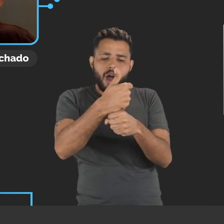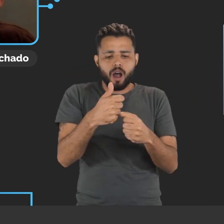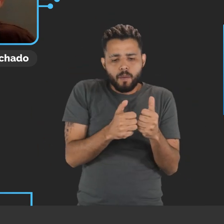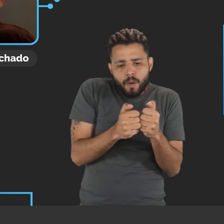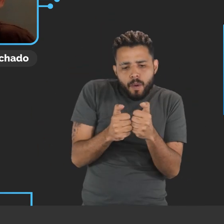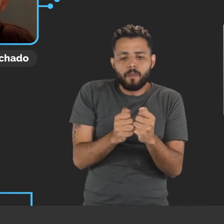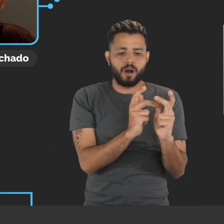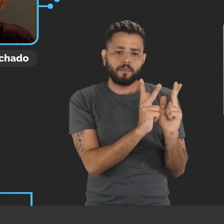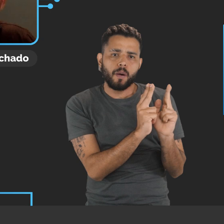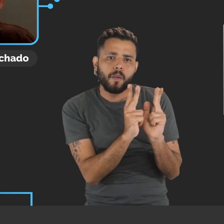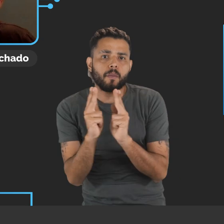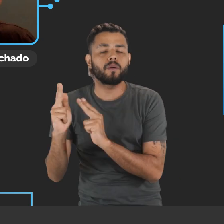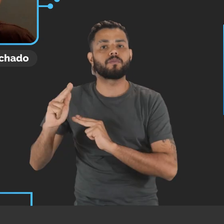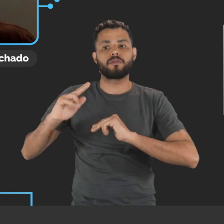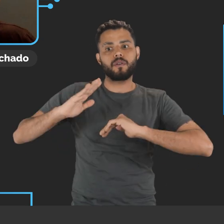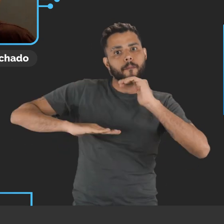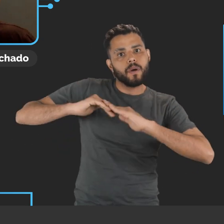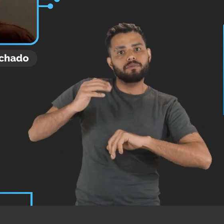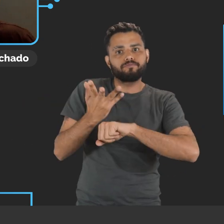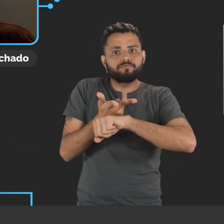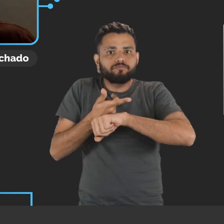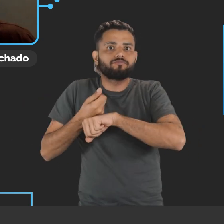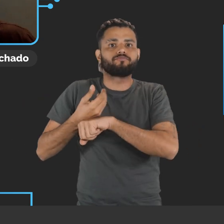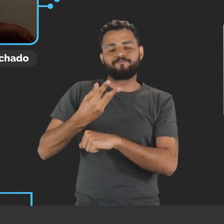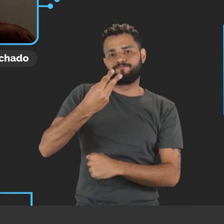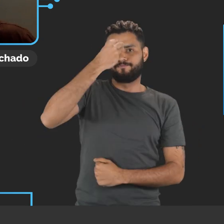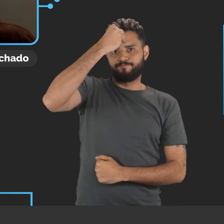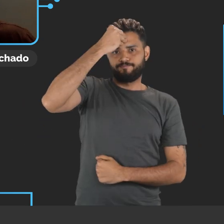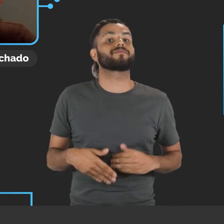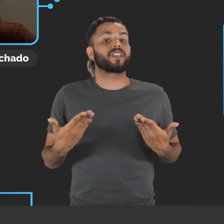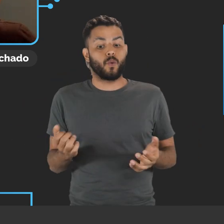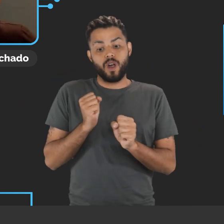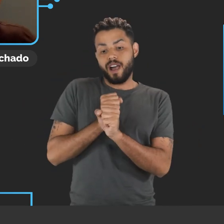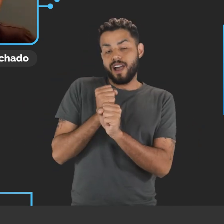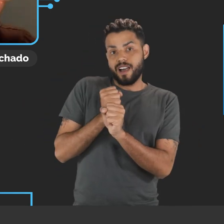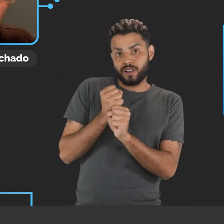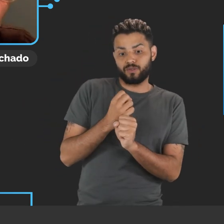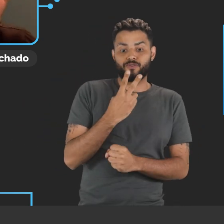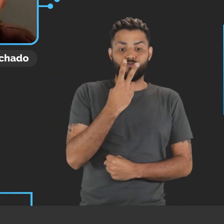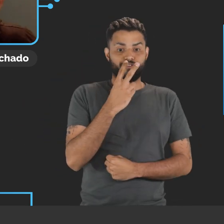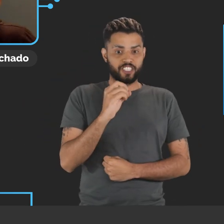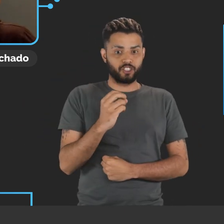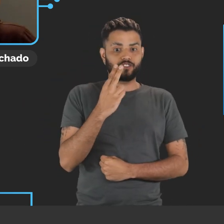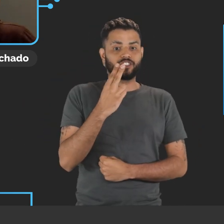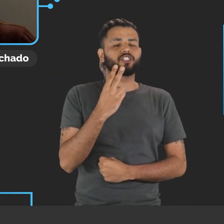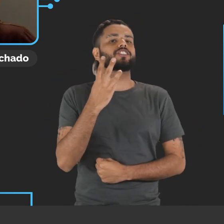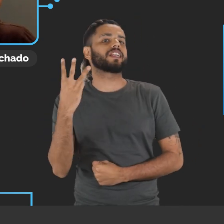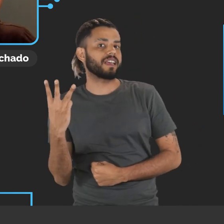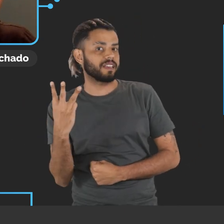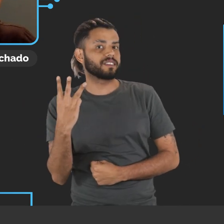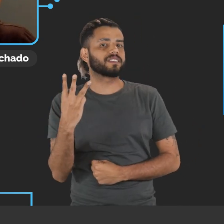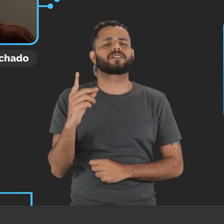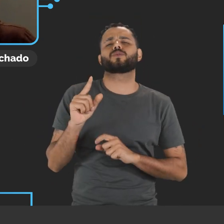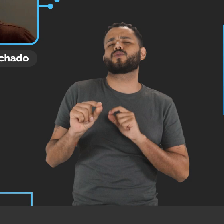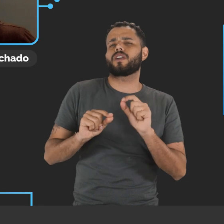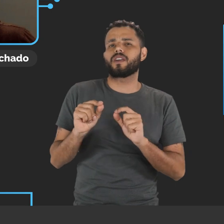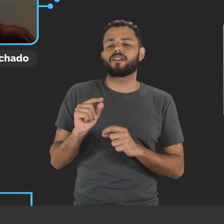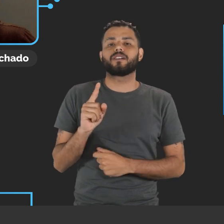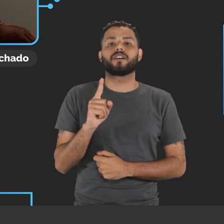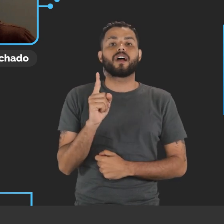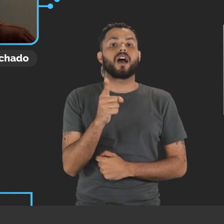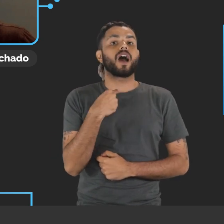mão e as ideias e as suas potências na cabeça. Já em 2023, a gente,